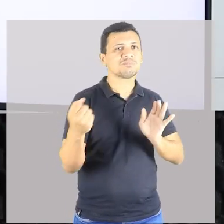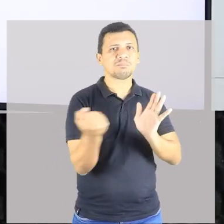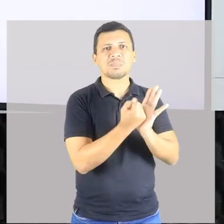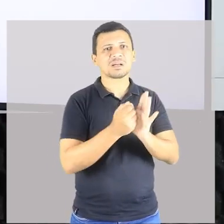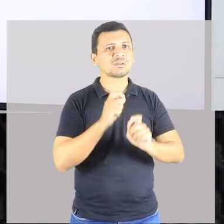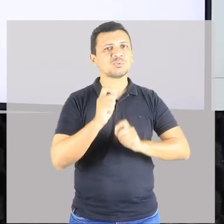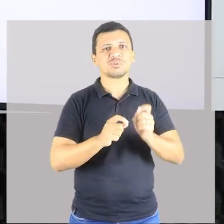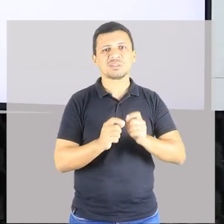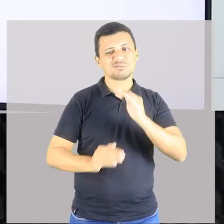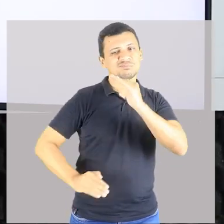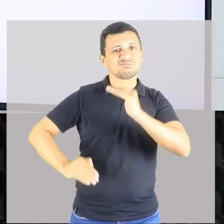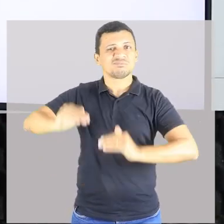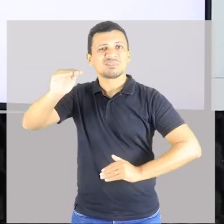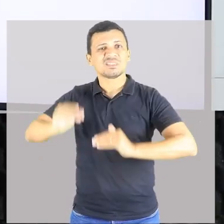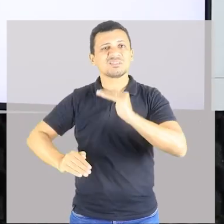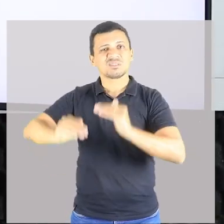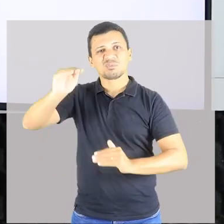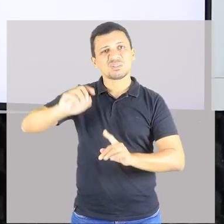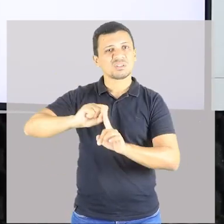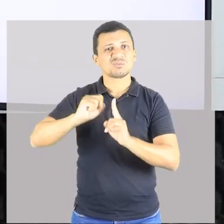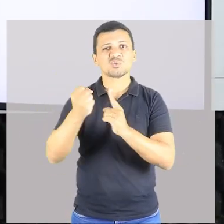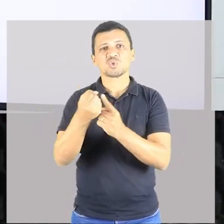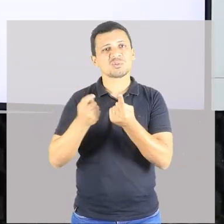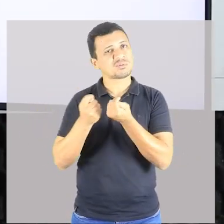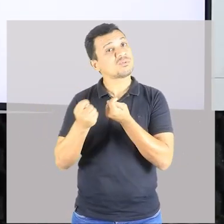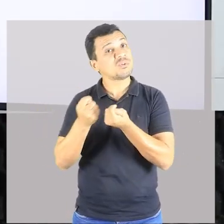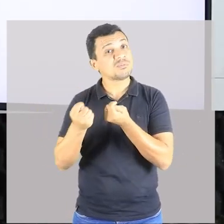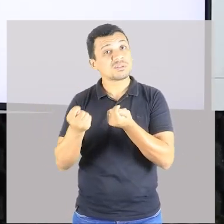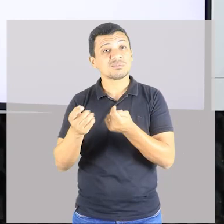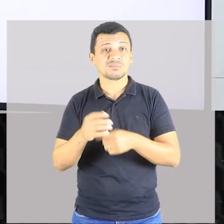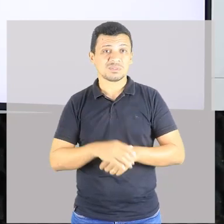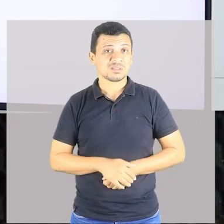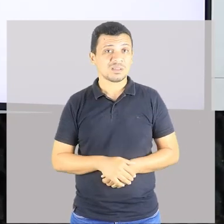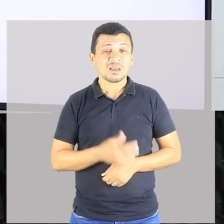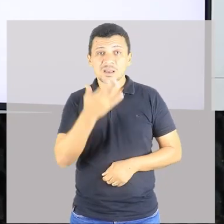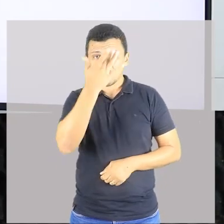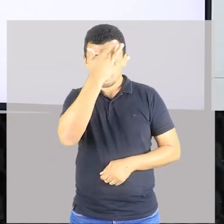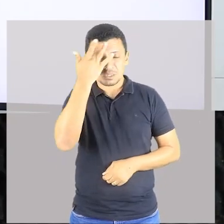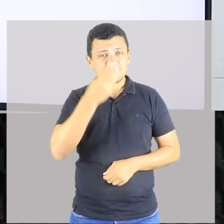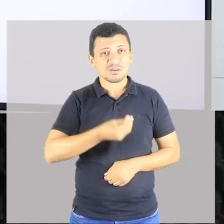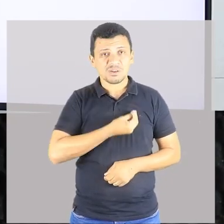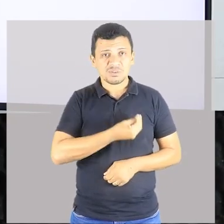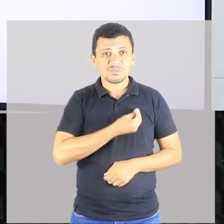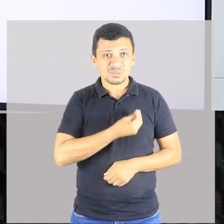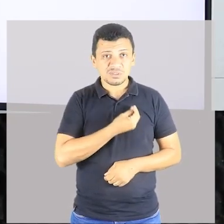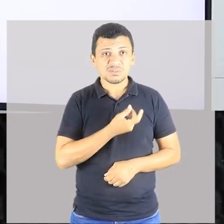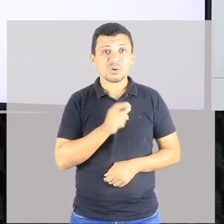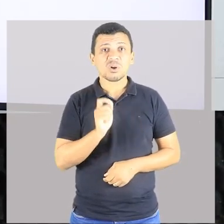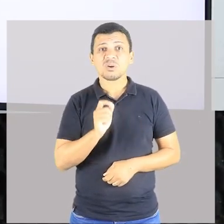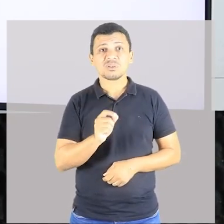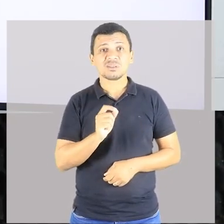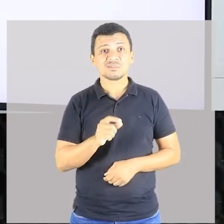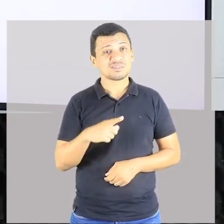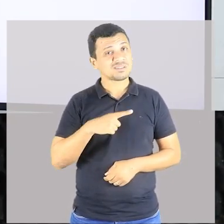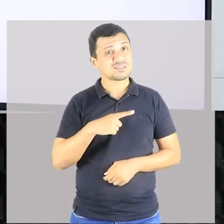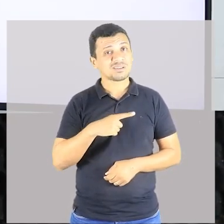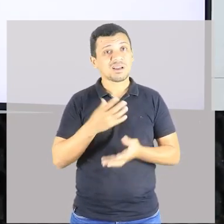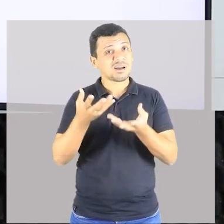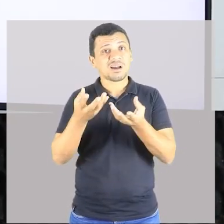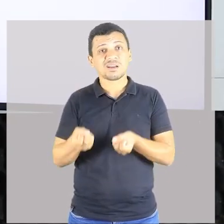grande desigualdade socioeconômica. Então essas pessoas que estão ali inseridas nessa realidade estão muito mais vulneráveis a